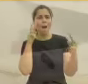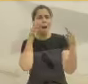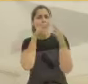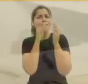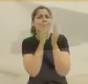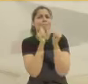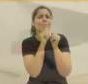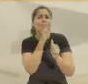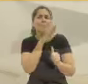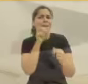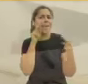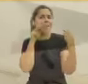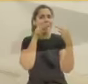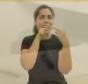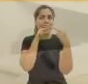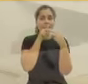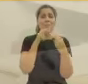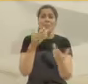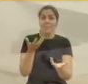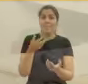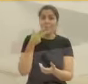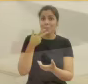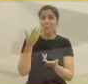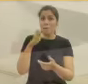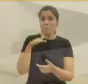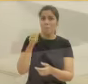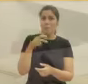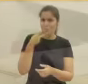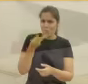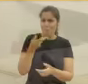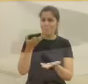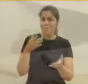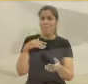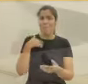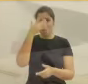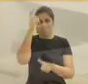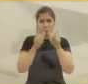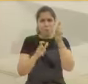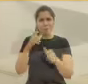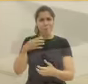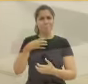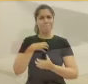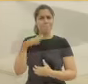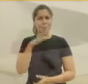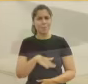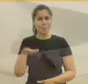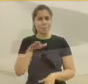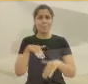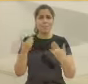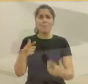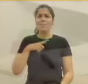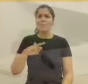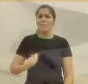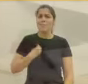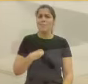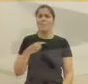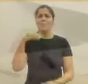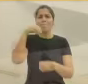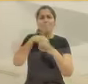olhando e pedindo à mãe com um olhar. Quer dizer, a mãe, eu digo a pessoa que lida com a criança, né? Então,